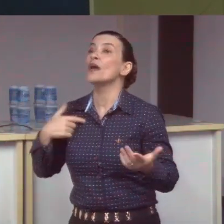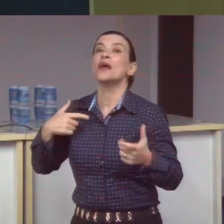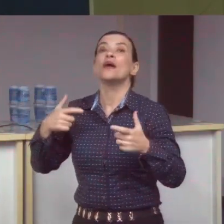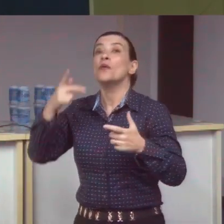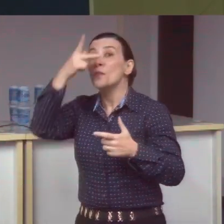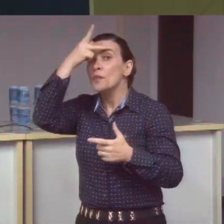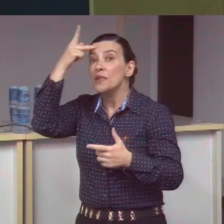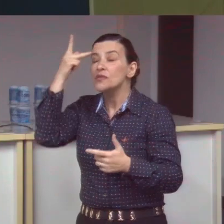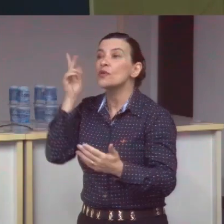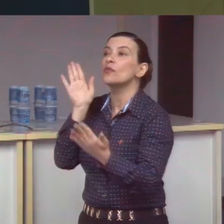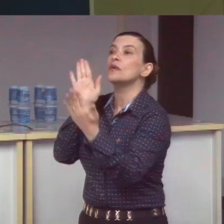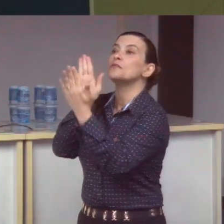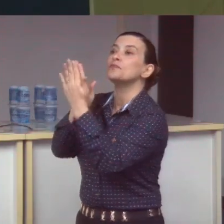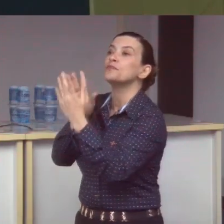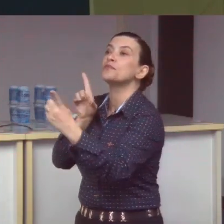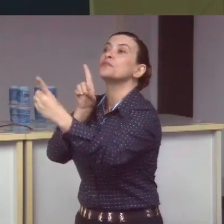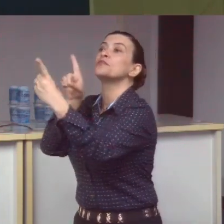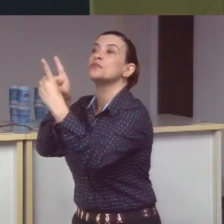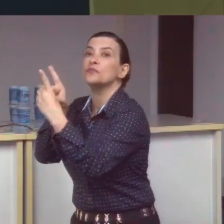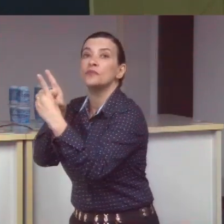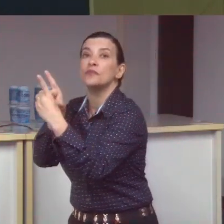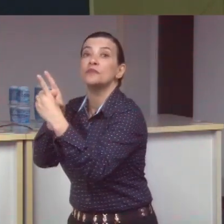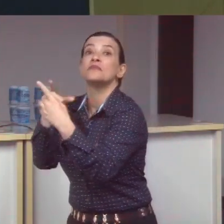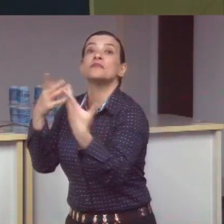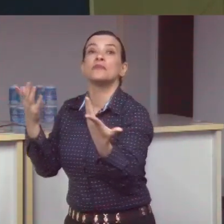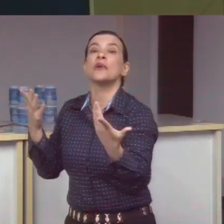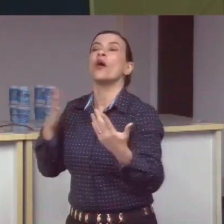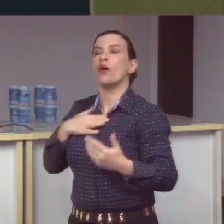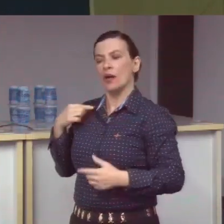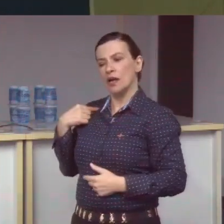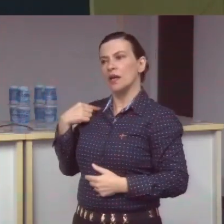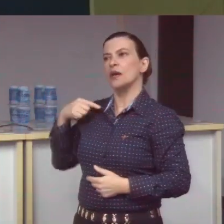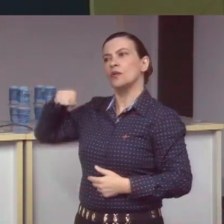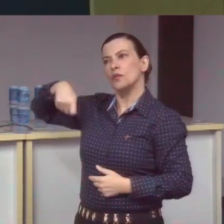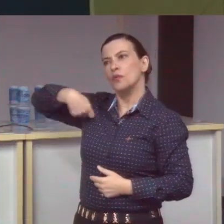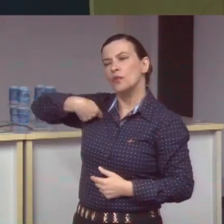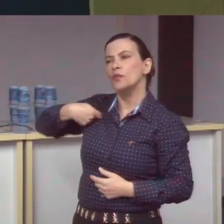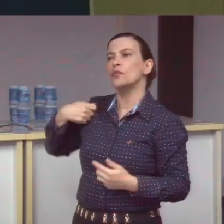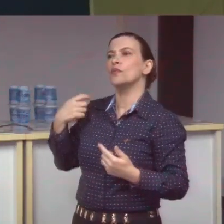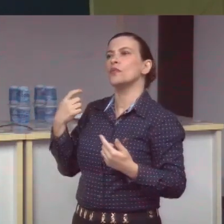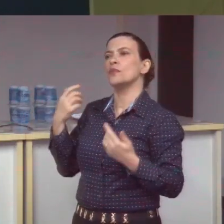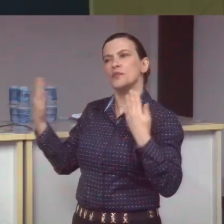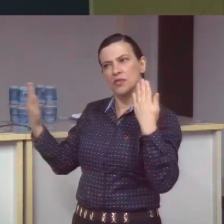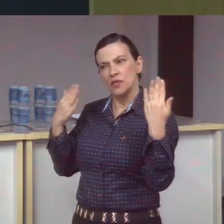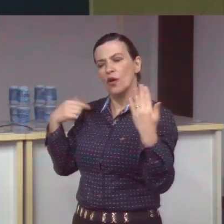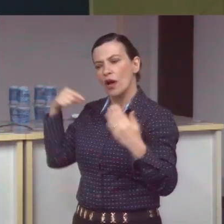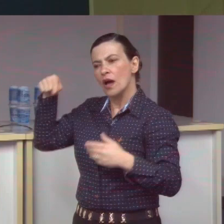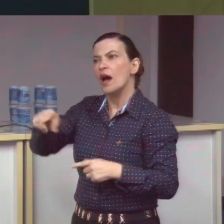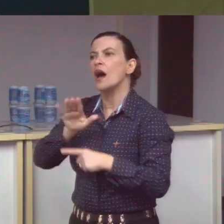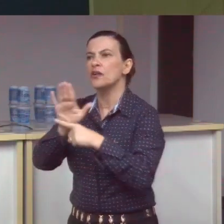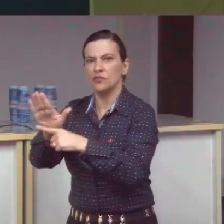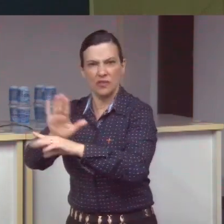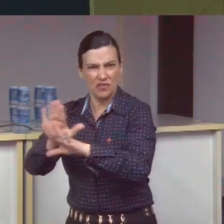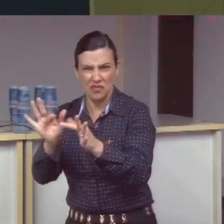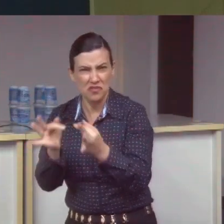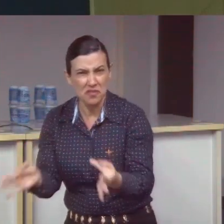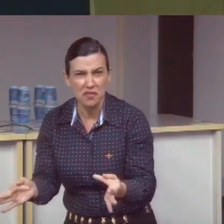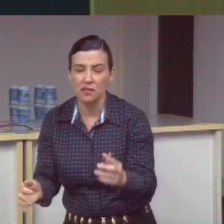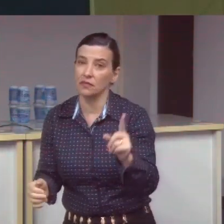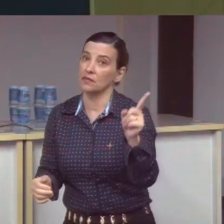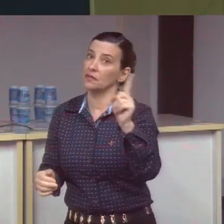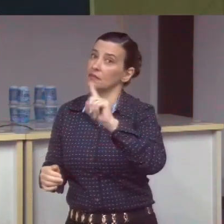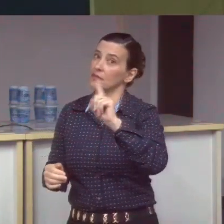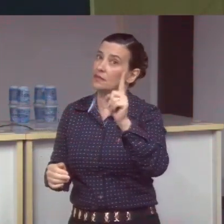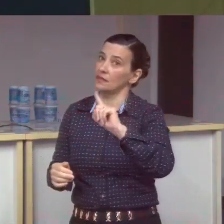mesmo? Né? Eu sou psicóloga e vim aqui para ajudar, a gente já sabe que não é a melhor coisa para falar. Suporte emocional para as